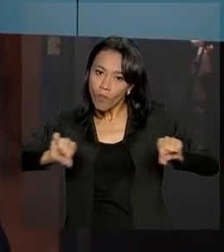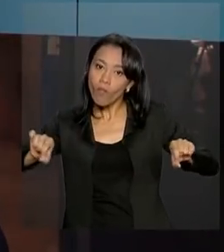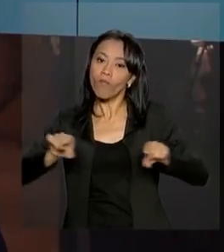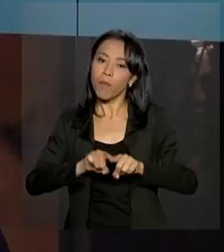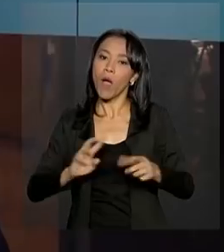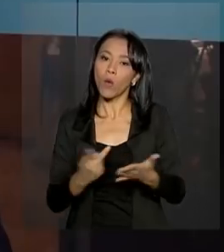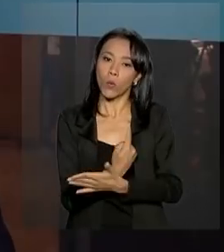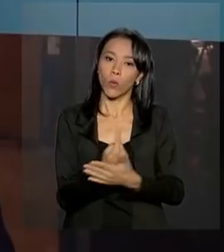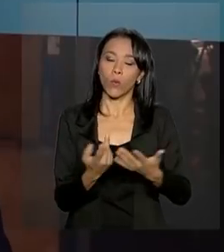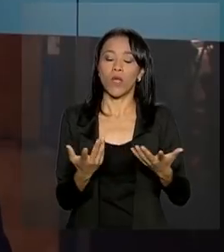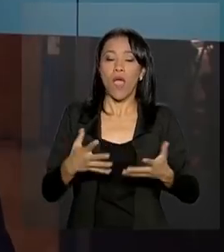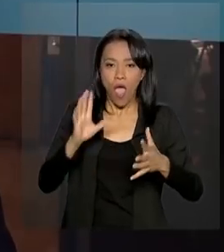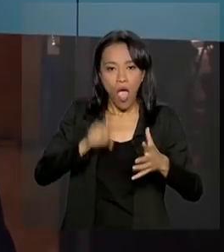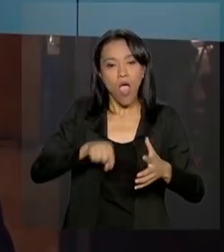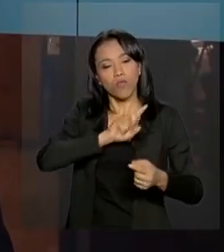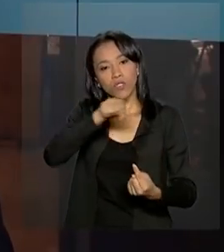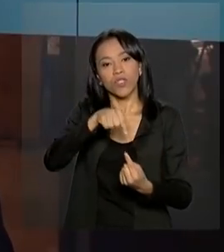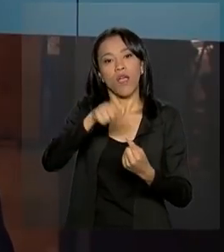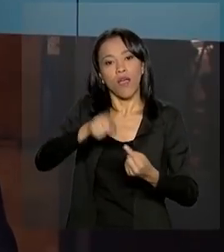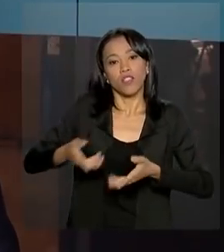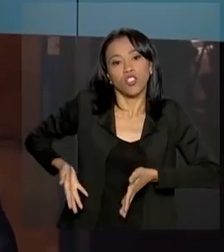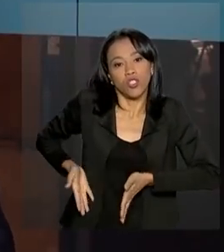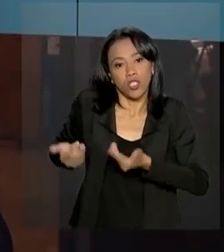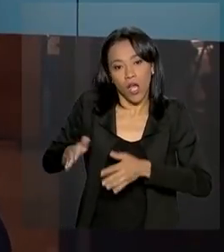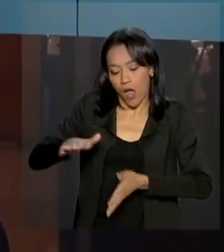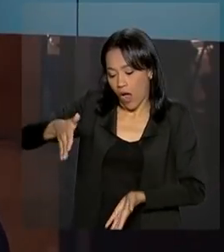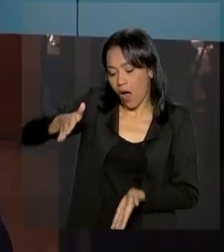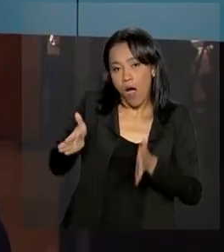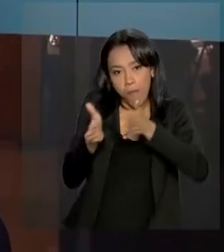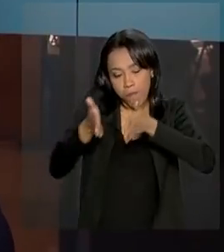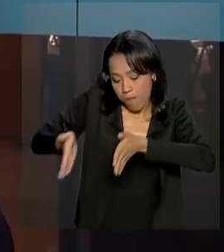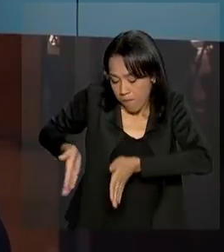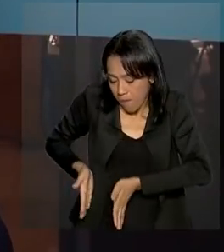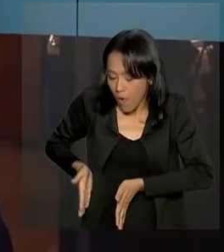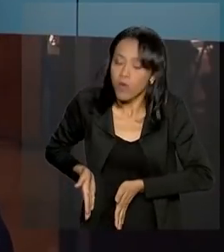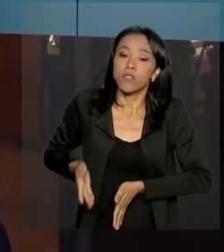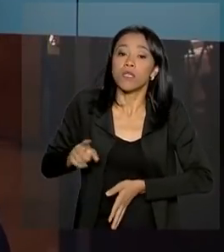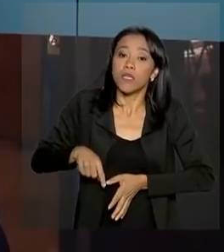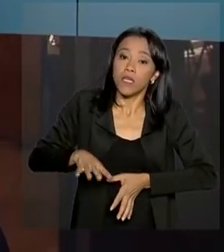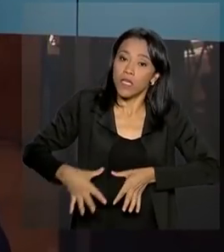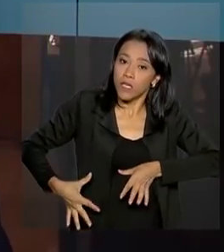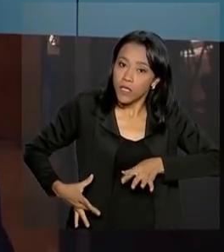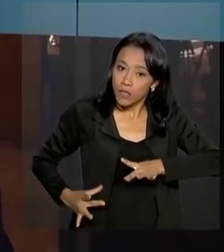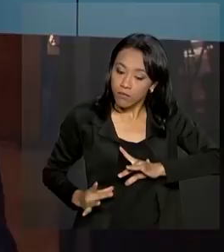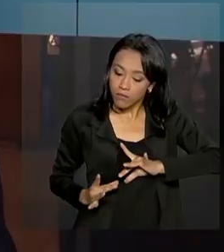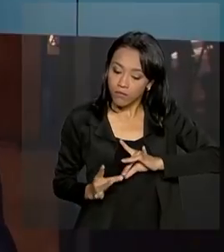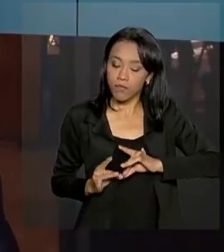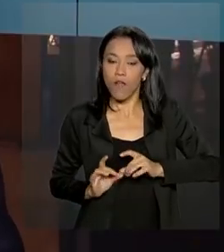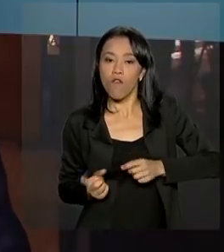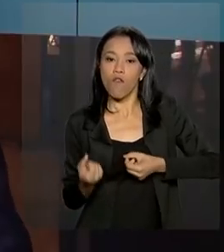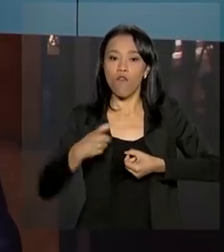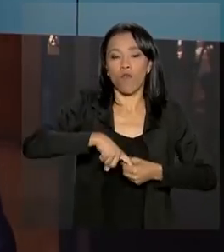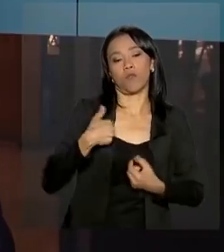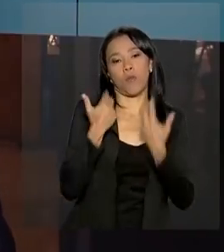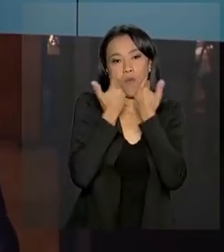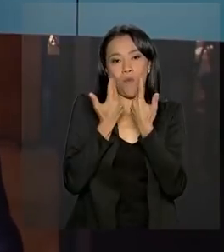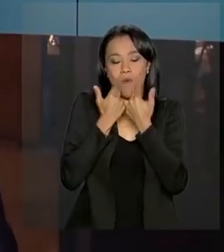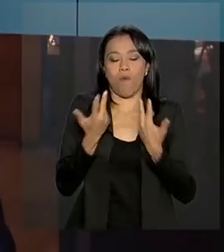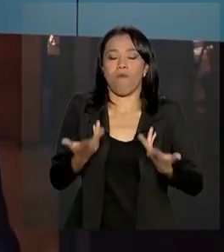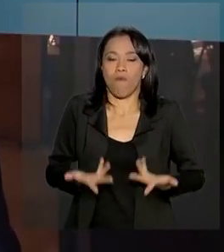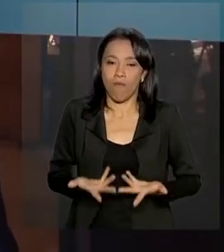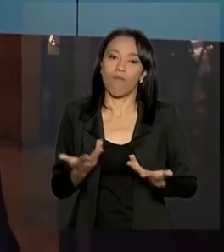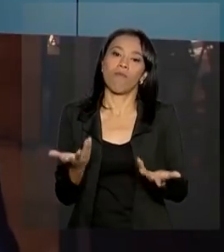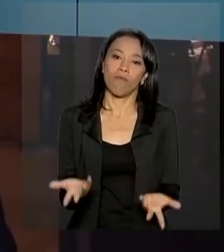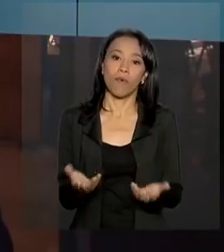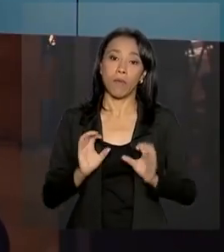hoje é justamente a retirada da bolsa de colostomia e a religação do intestino delgado ao intestino grosso